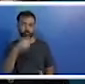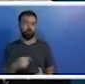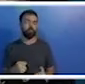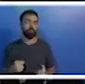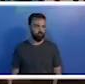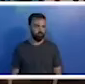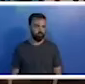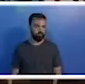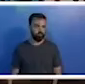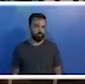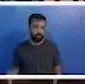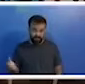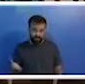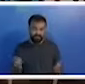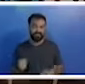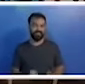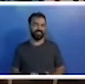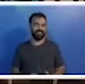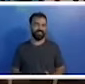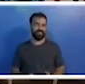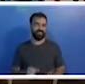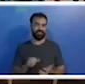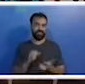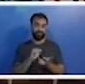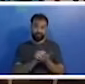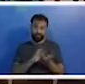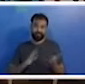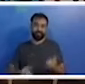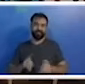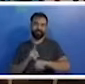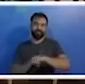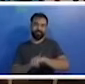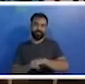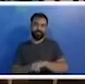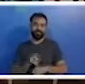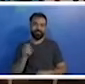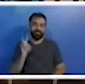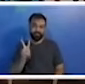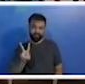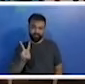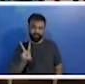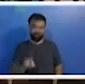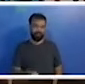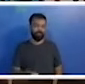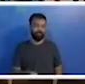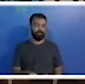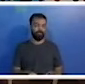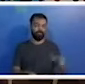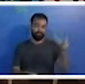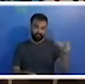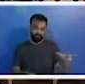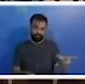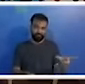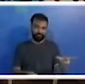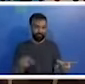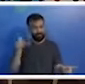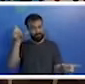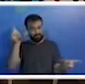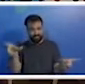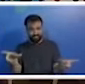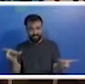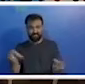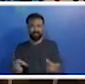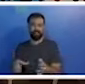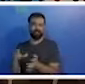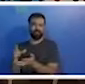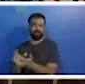e das expressões e agora pessoal nós vamos para a hora da tarefa e serão duas tarefas o em casa três e a